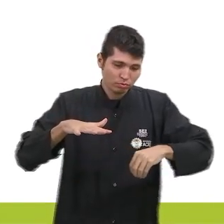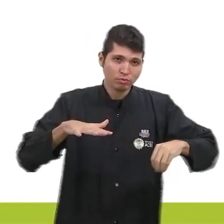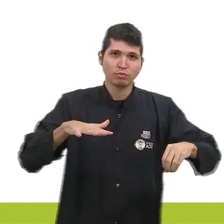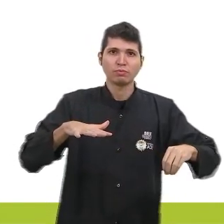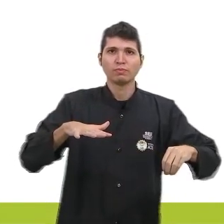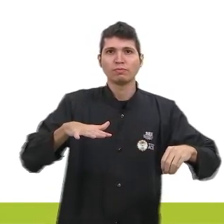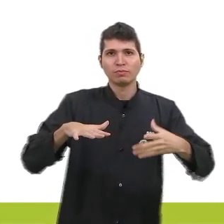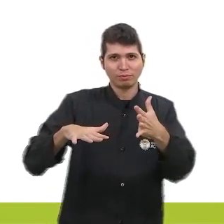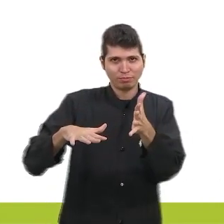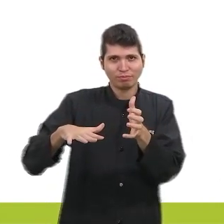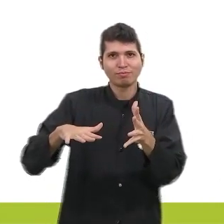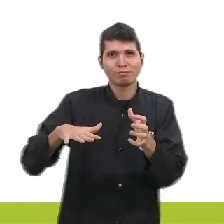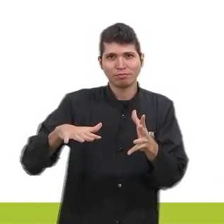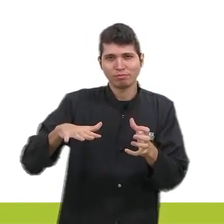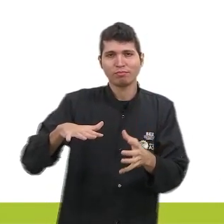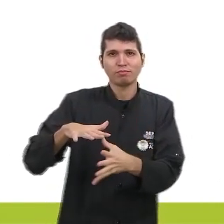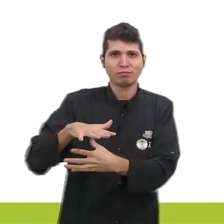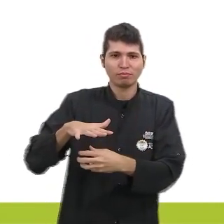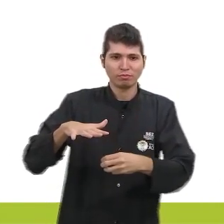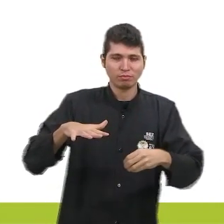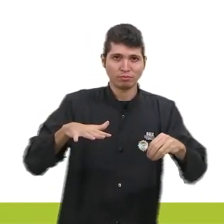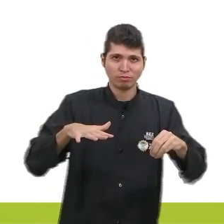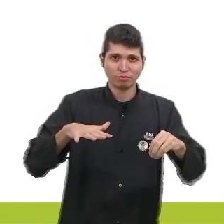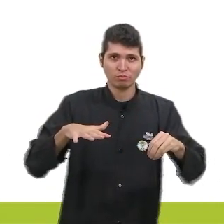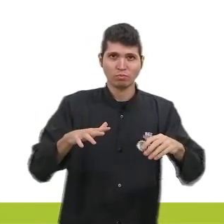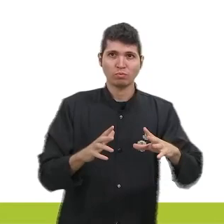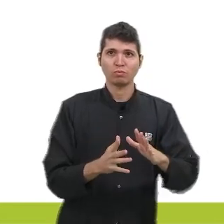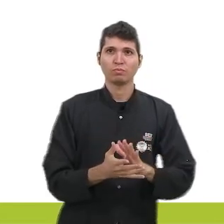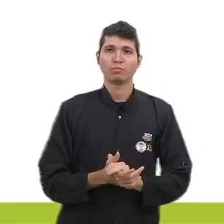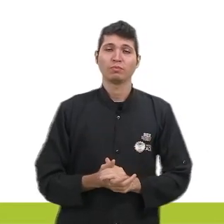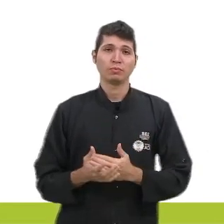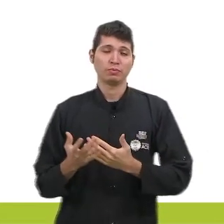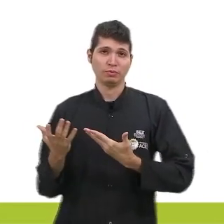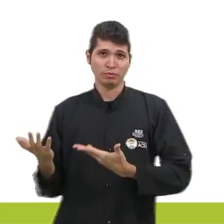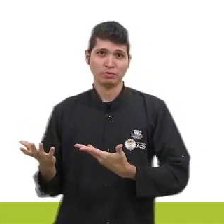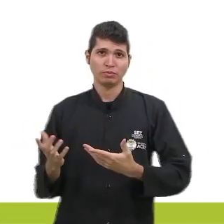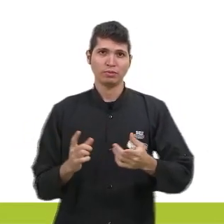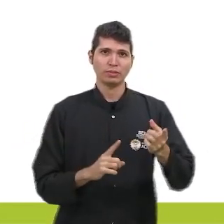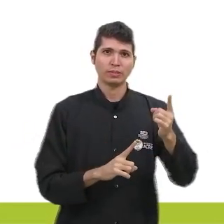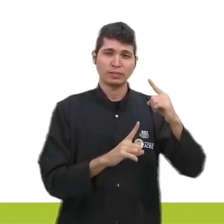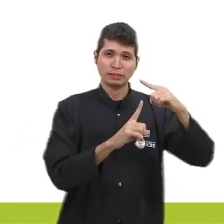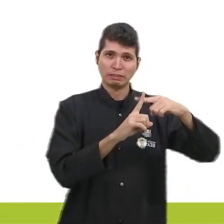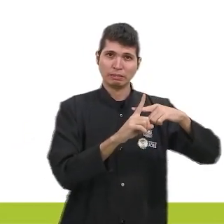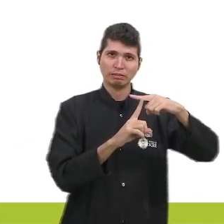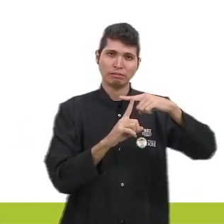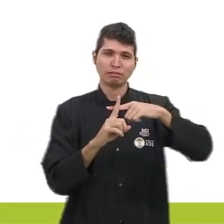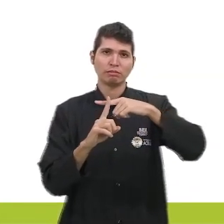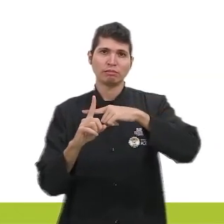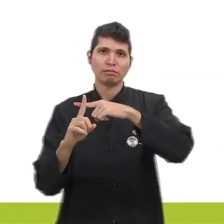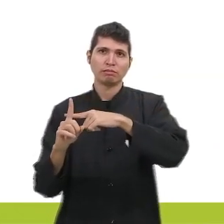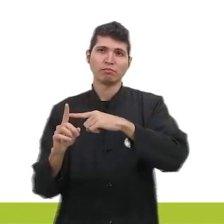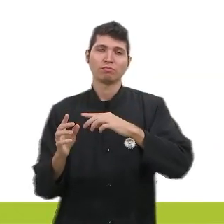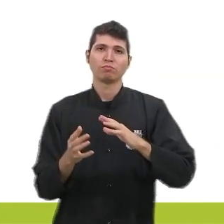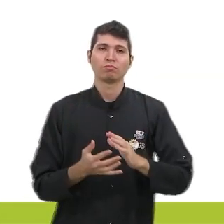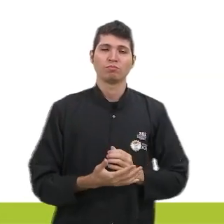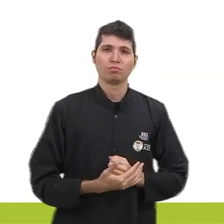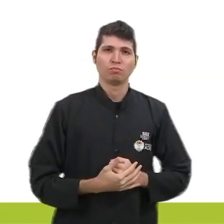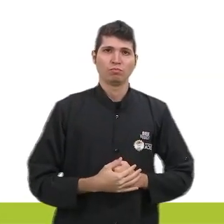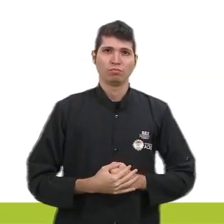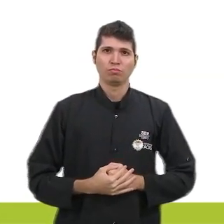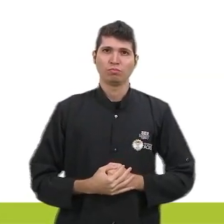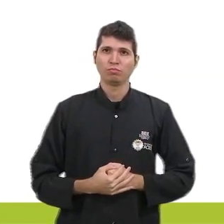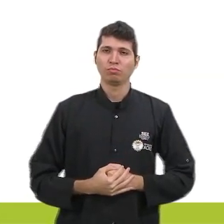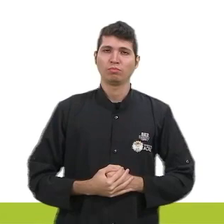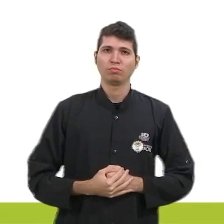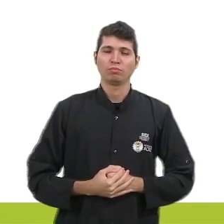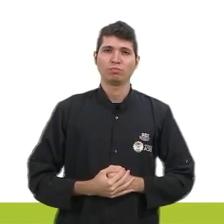com a classificação muito baixa, baixa, média, alta e muito alta. Questão bem relevante aí numa prova de Enem. Como é que